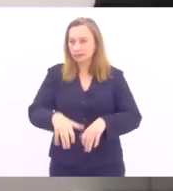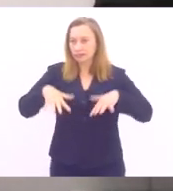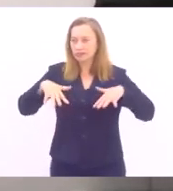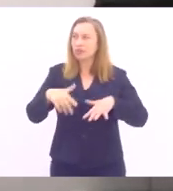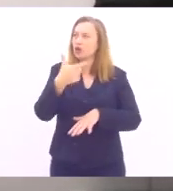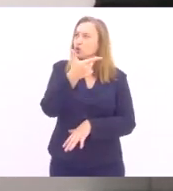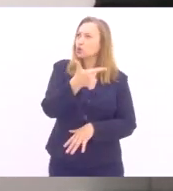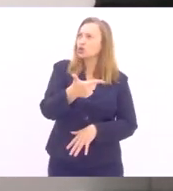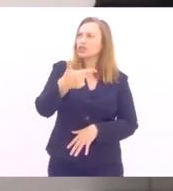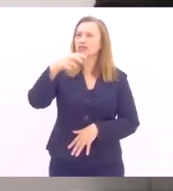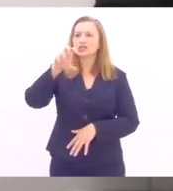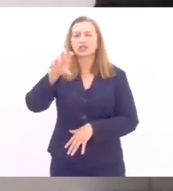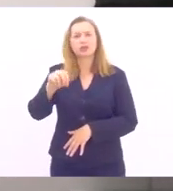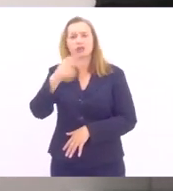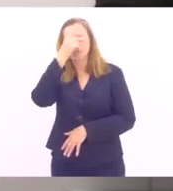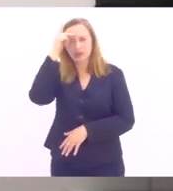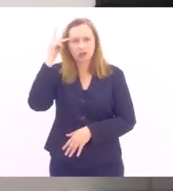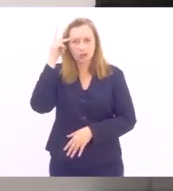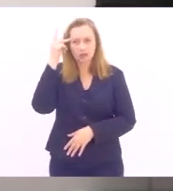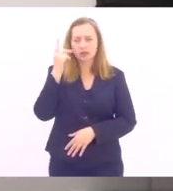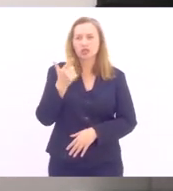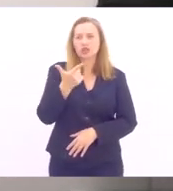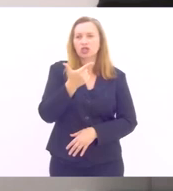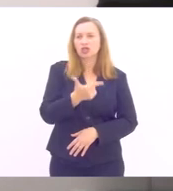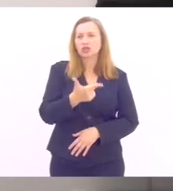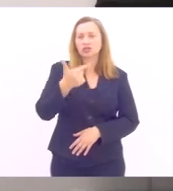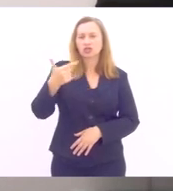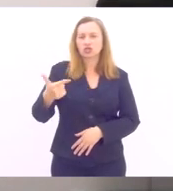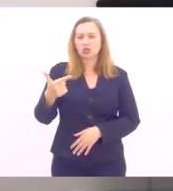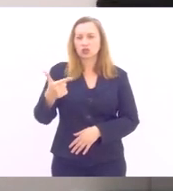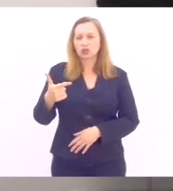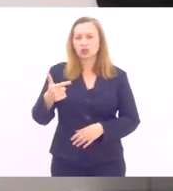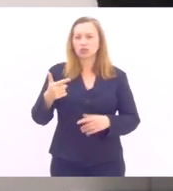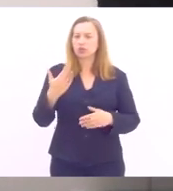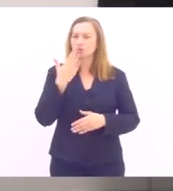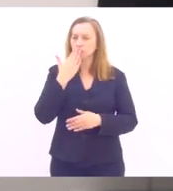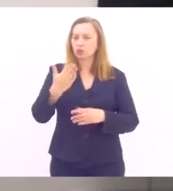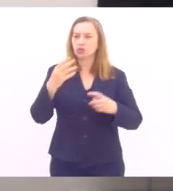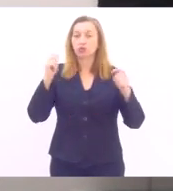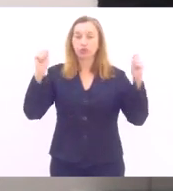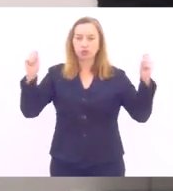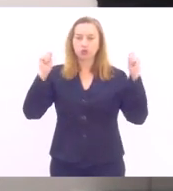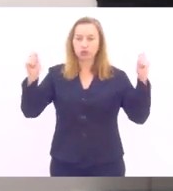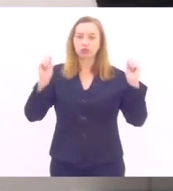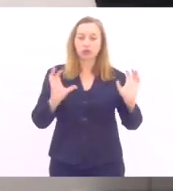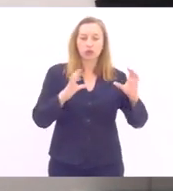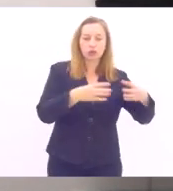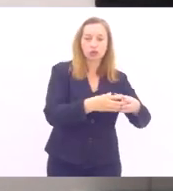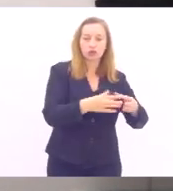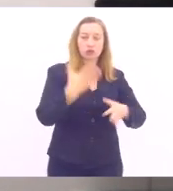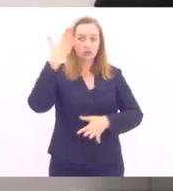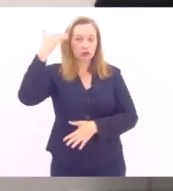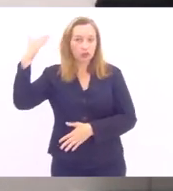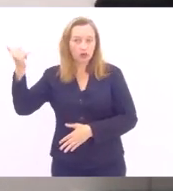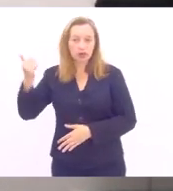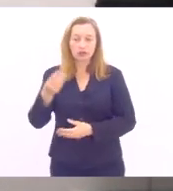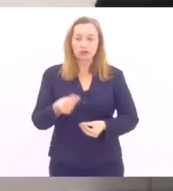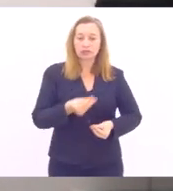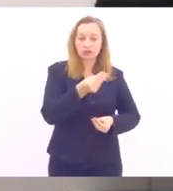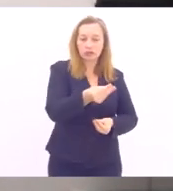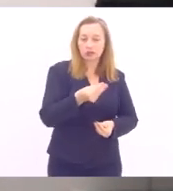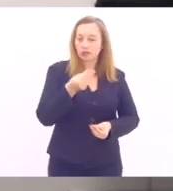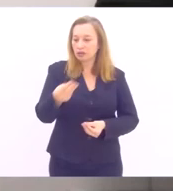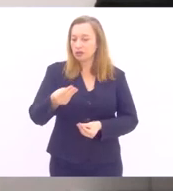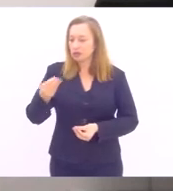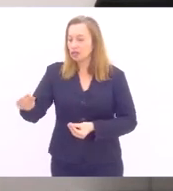de 250 pessoas, de 22 torcidas, de 5 grandes clubes. E nós entregamos a cada uma das